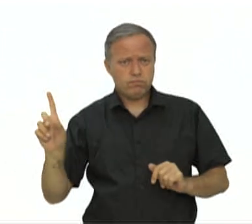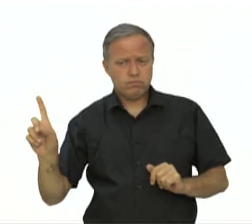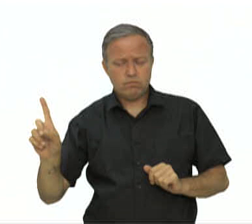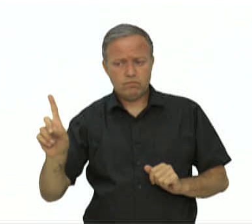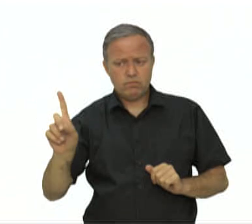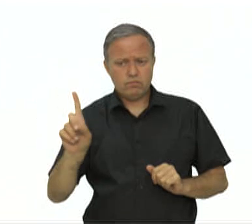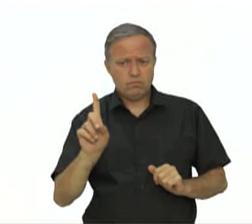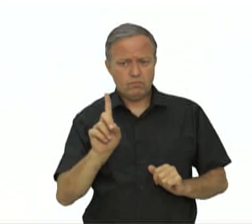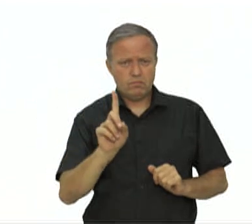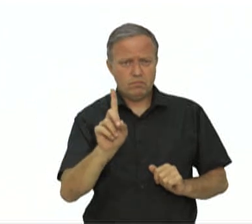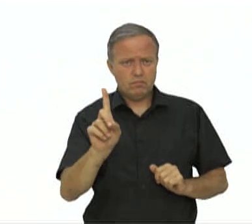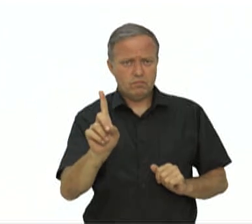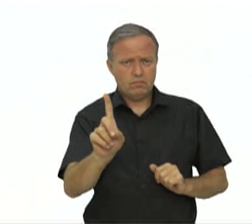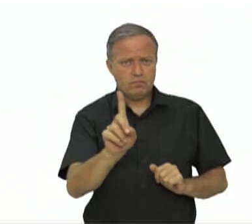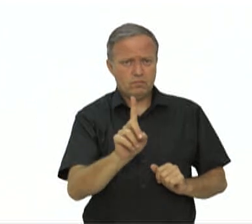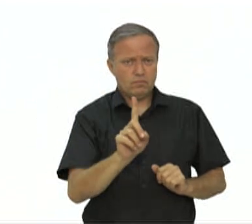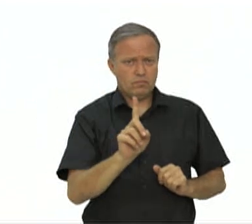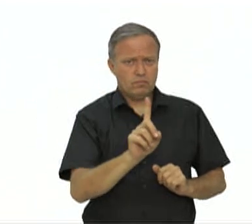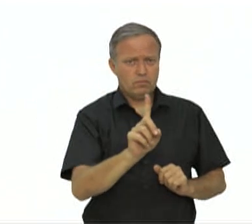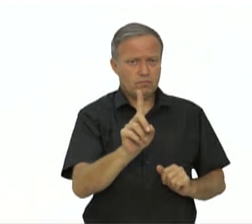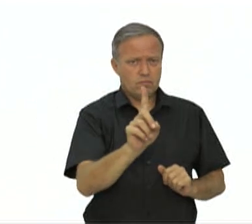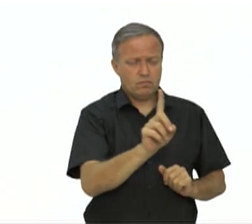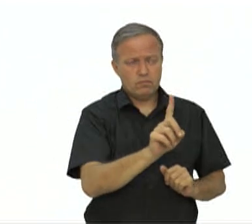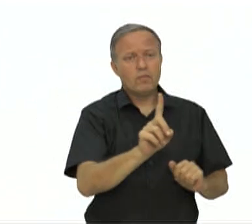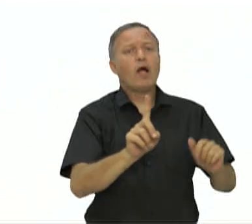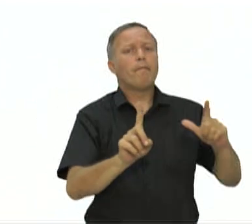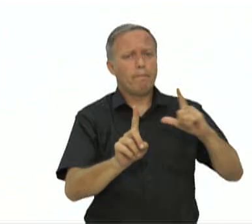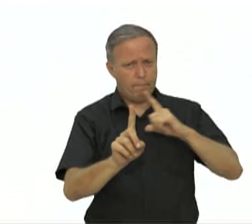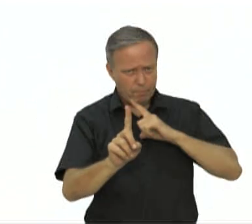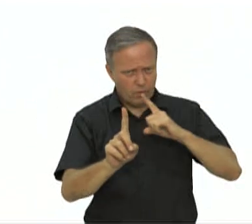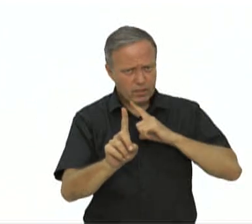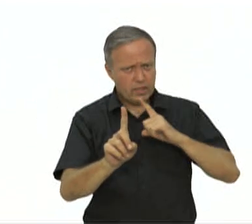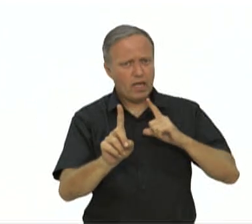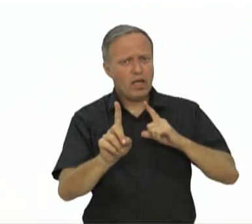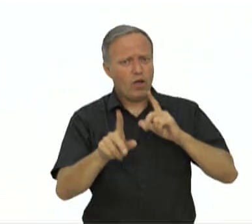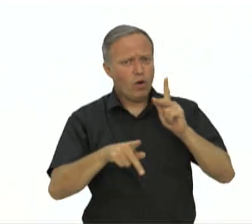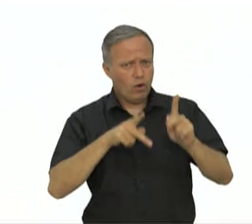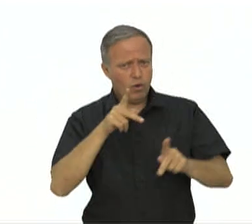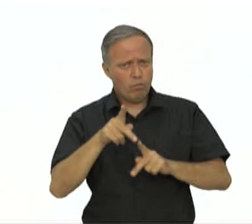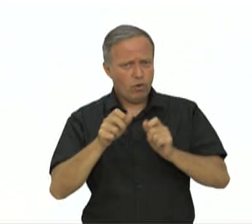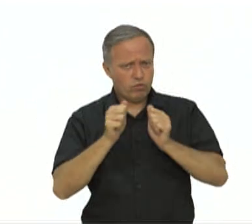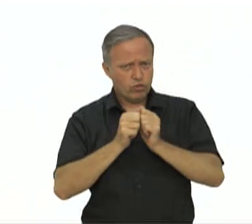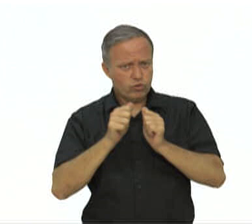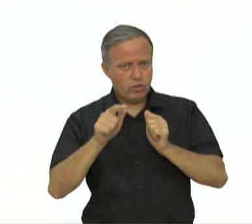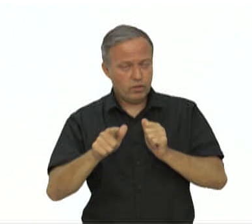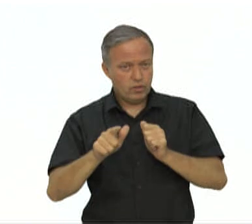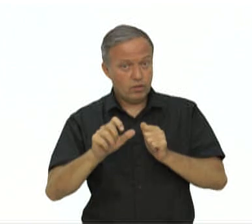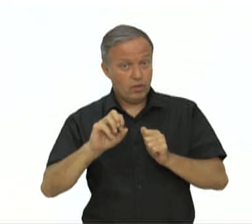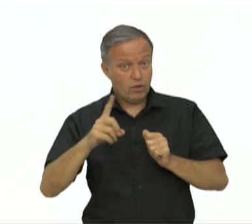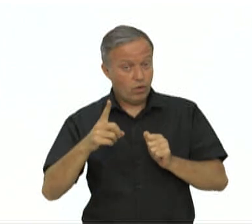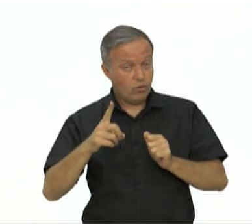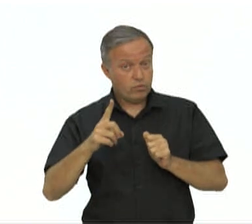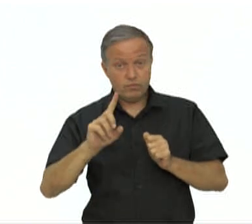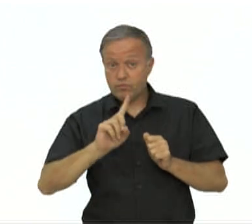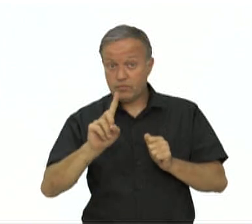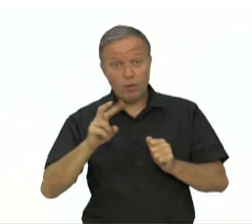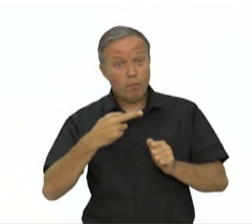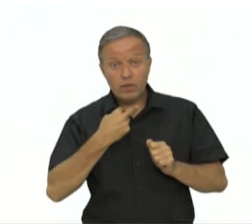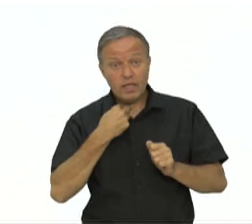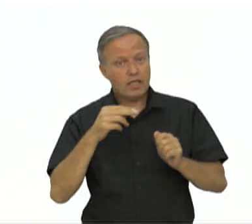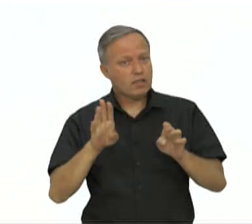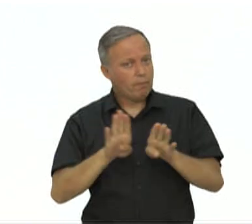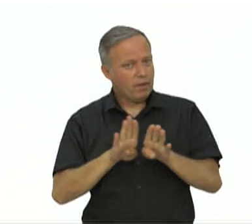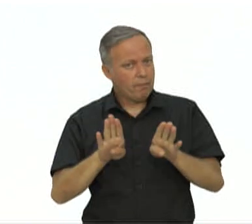instalação, ela pode ter a participação do público? Pode. Pode não ter a participação do público?